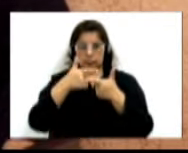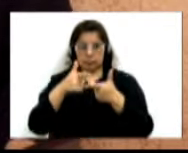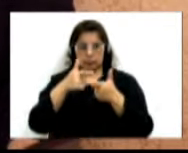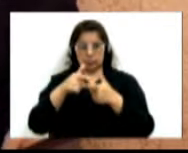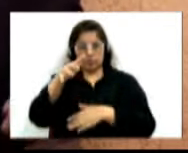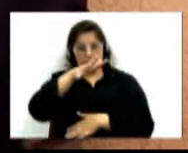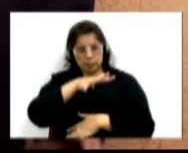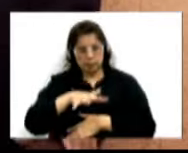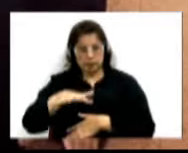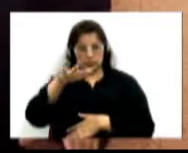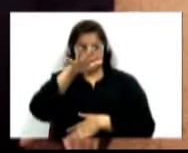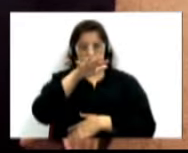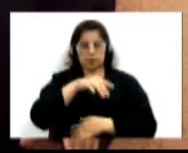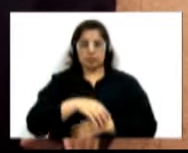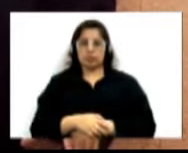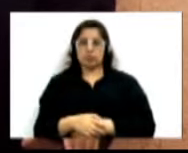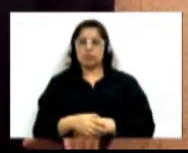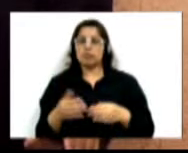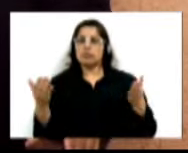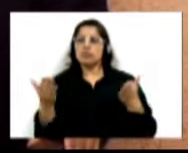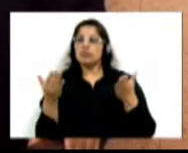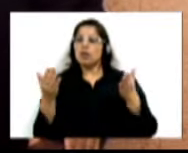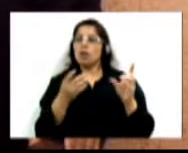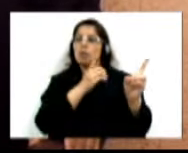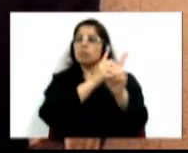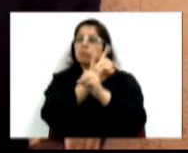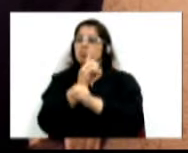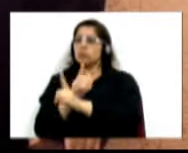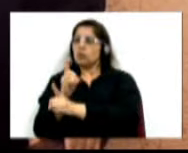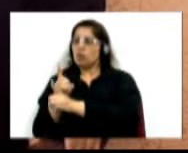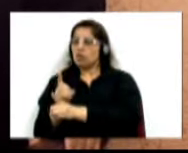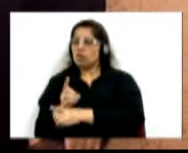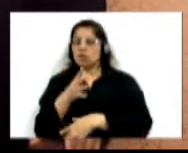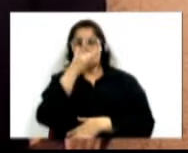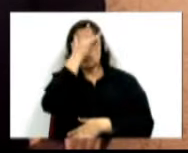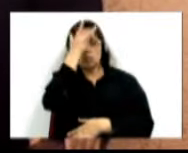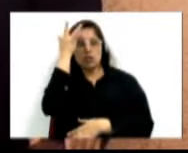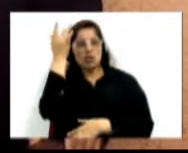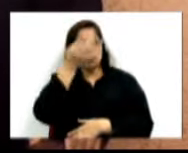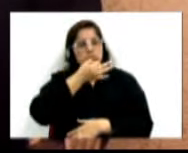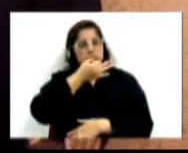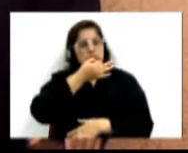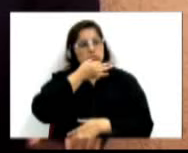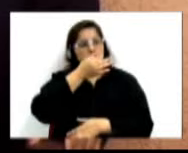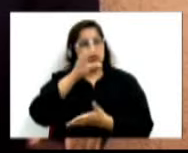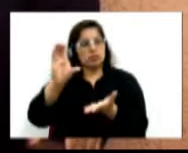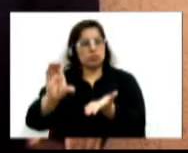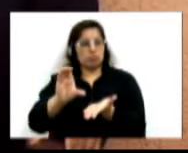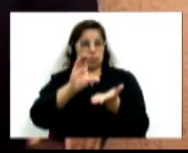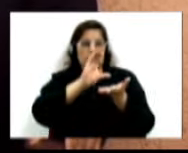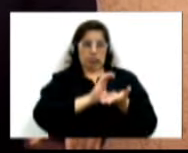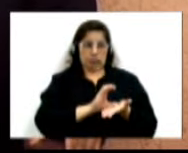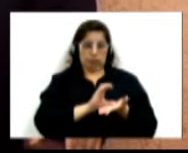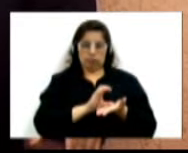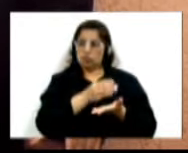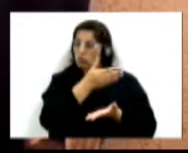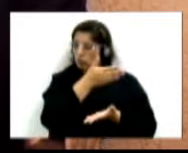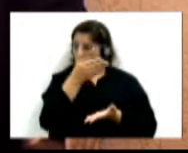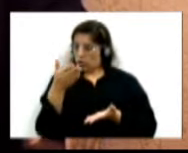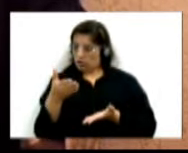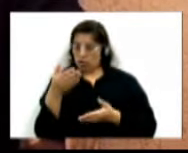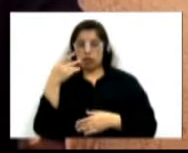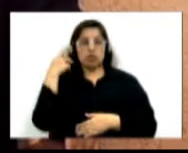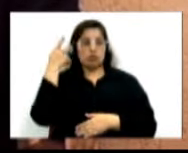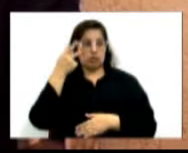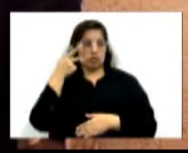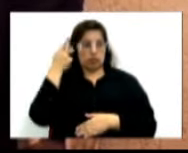E hoje eu me deparei com as pessoas falando sobre o subsídio. Vocês votaram a favor do subsídio. Os que estão contra hoje